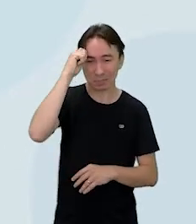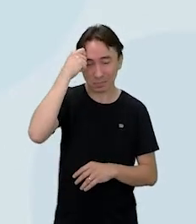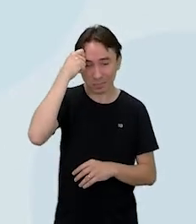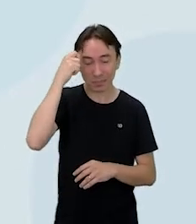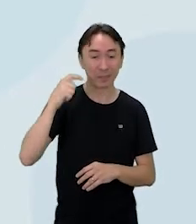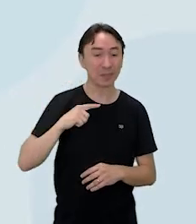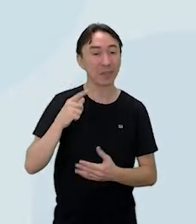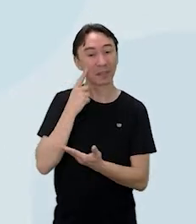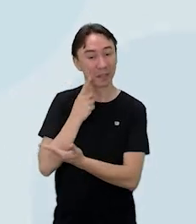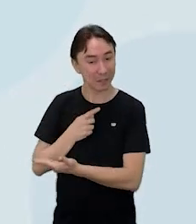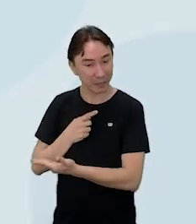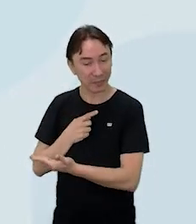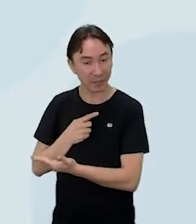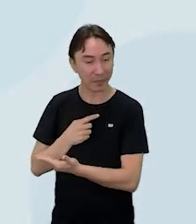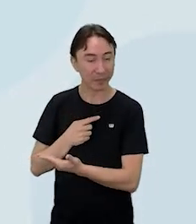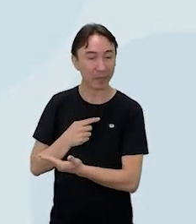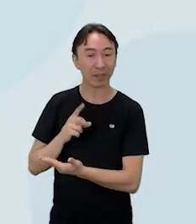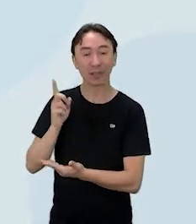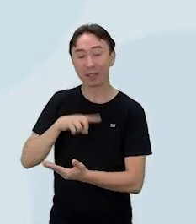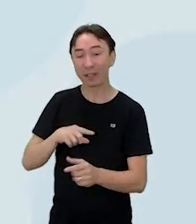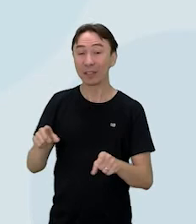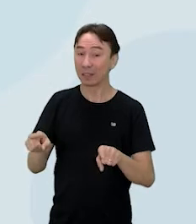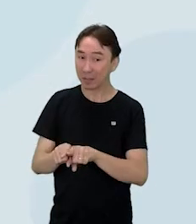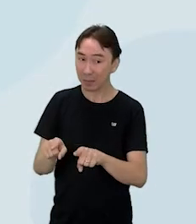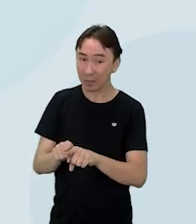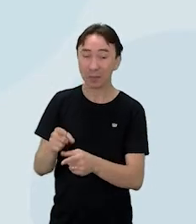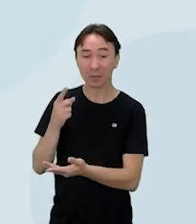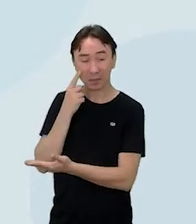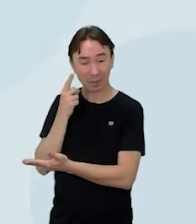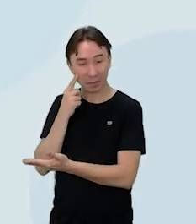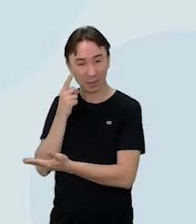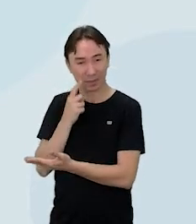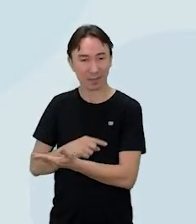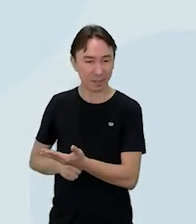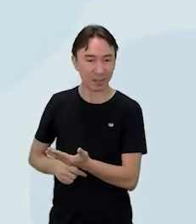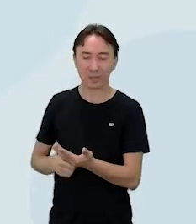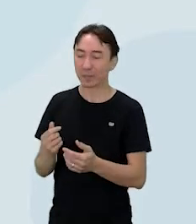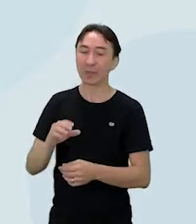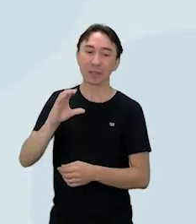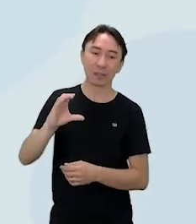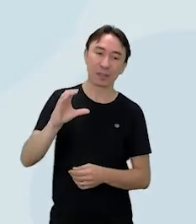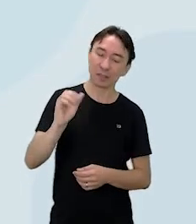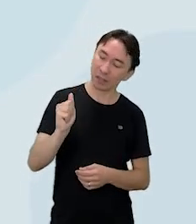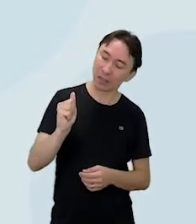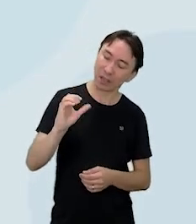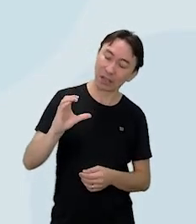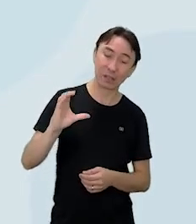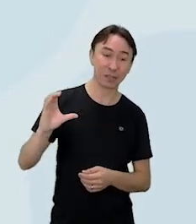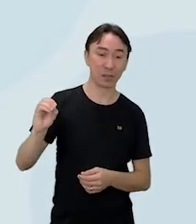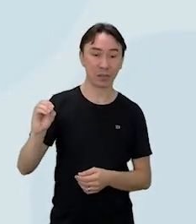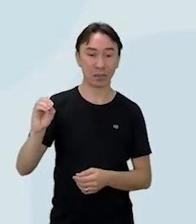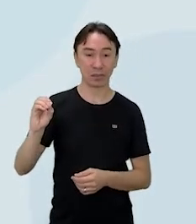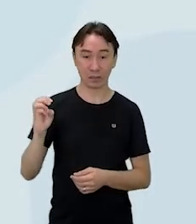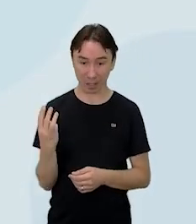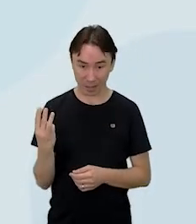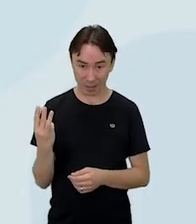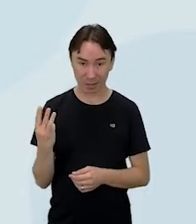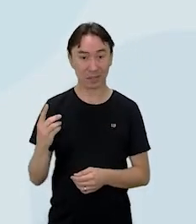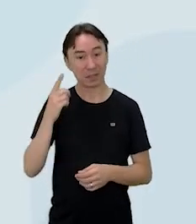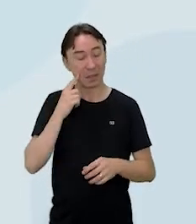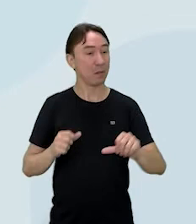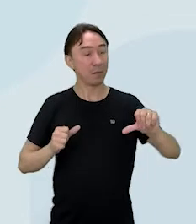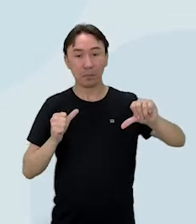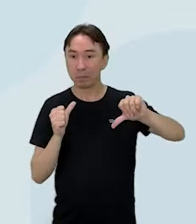em cal e gás carbônico. Então, a partir desse momento, o calcário vai passar por um processo